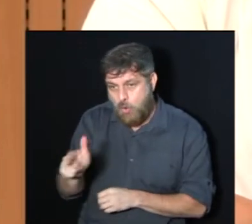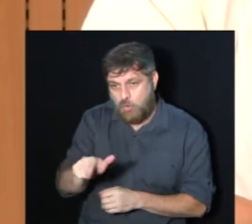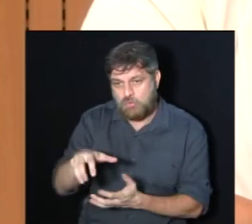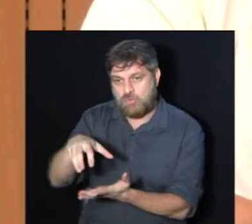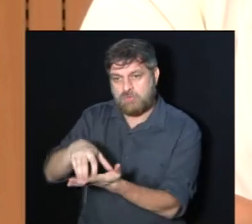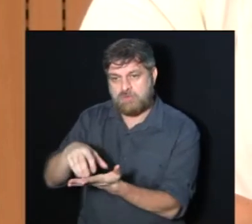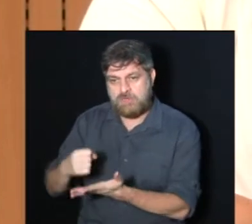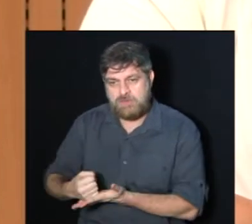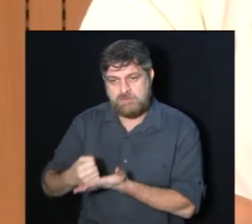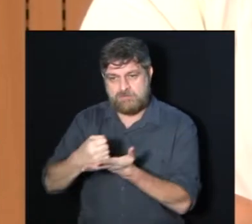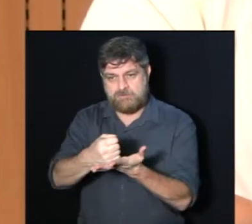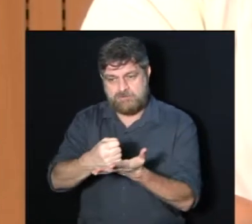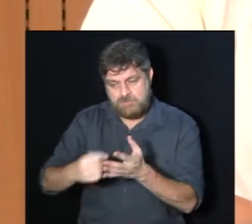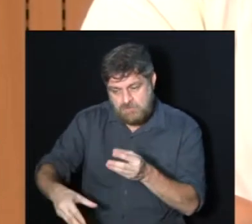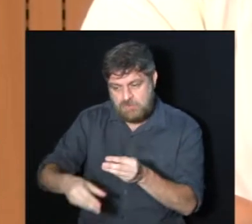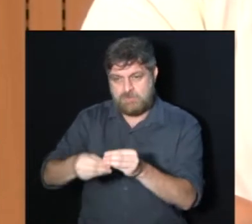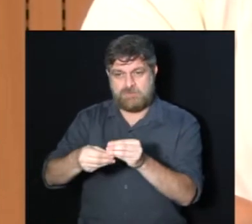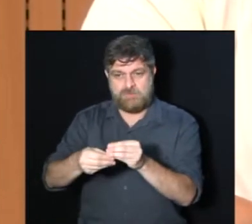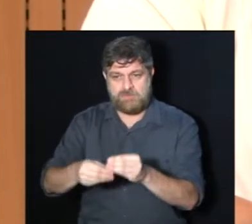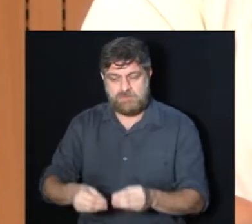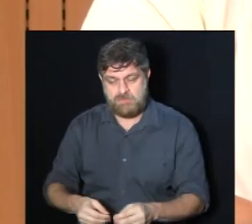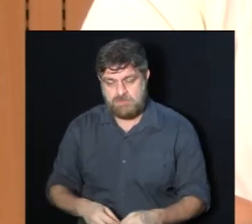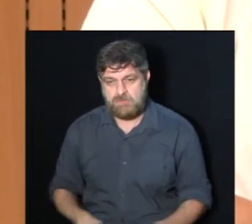dizer assim, os outros socorros, né?